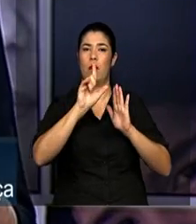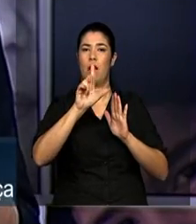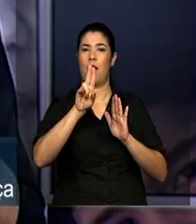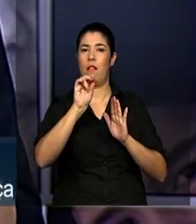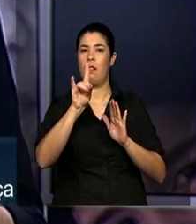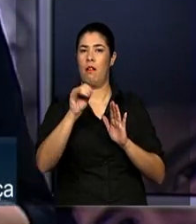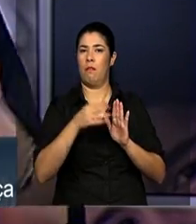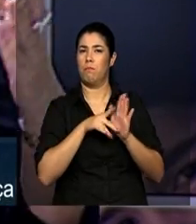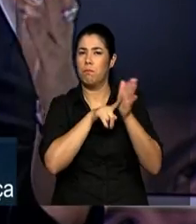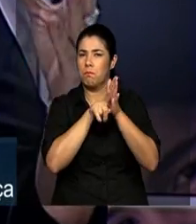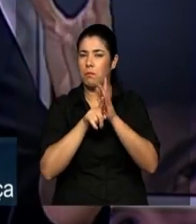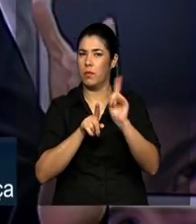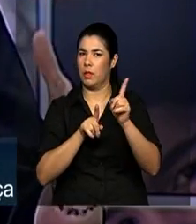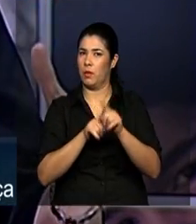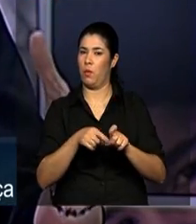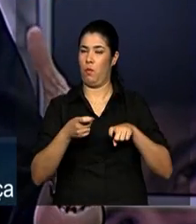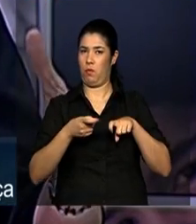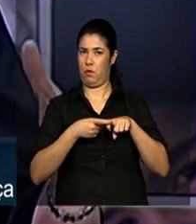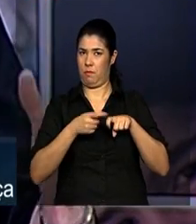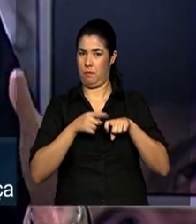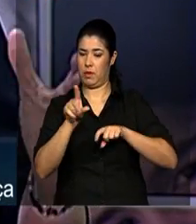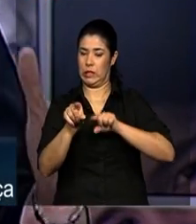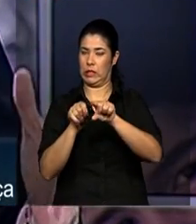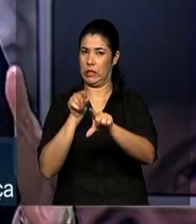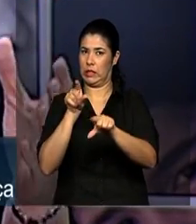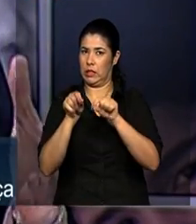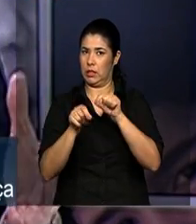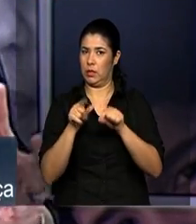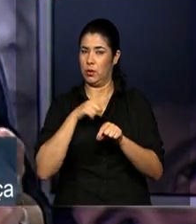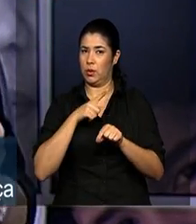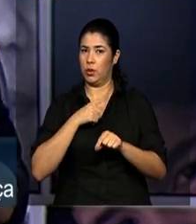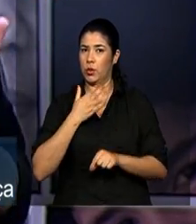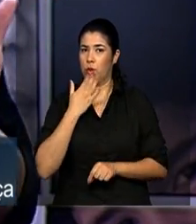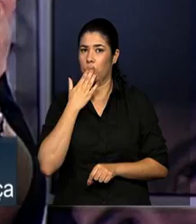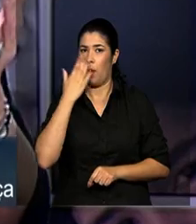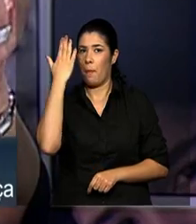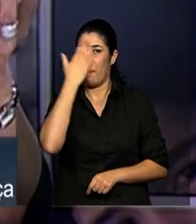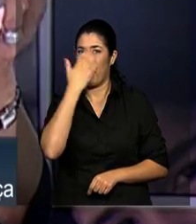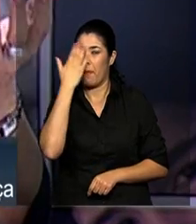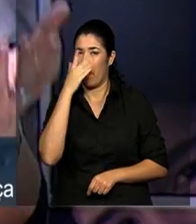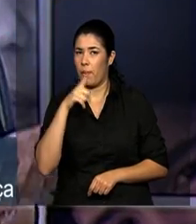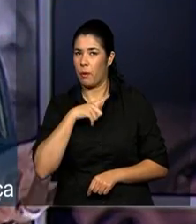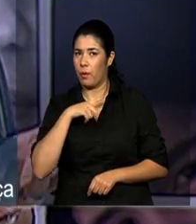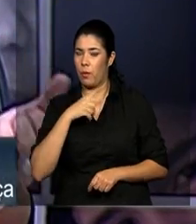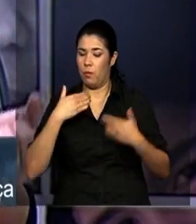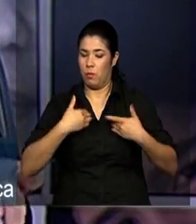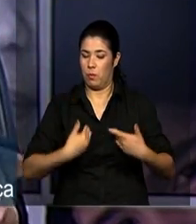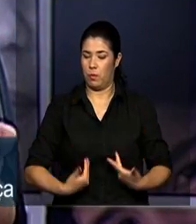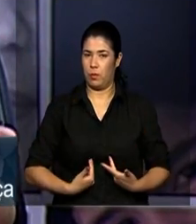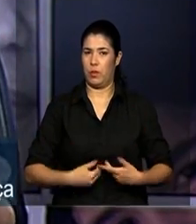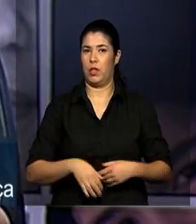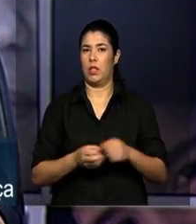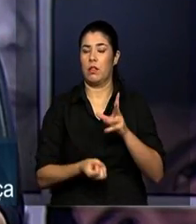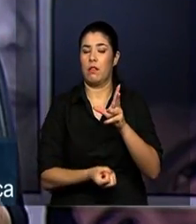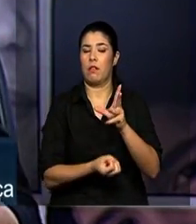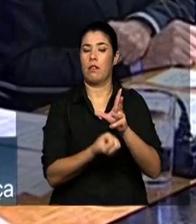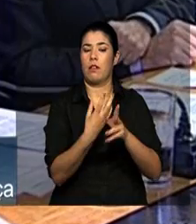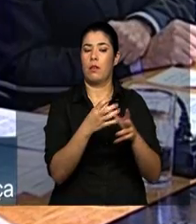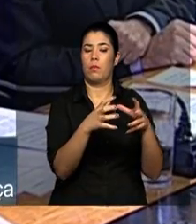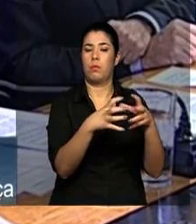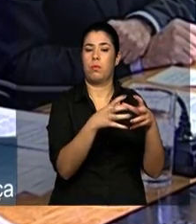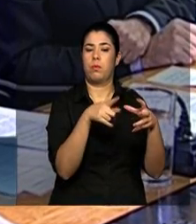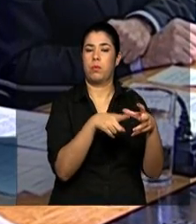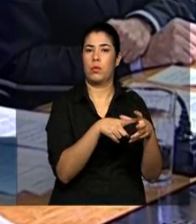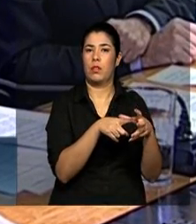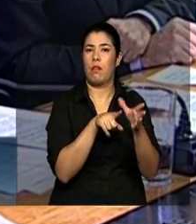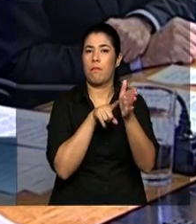diferença. Eles colhem os vestígios, nós criamos uma cadeia de custódia para esses vestígios e,